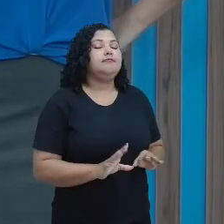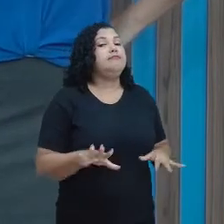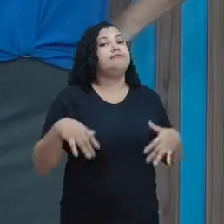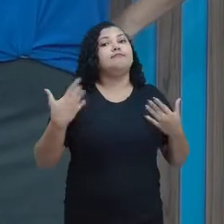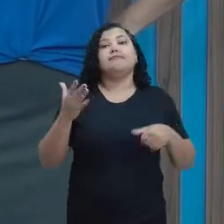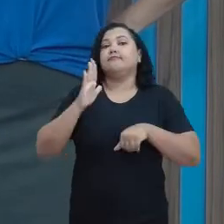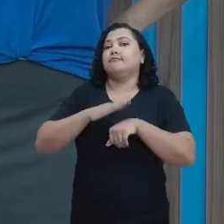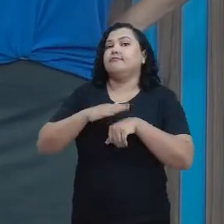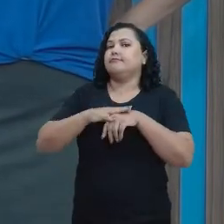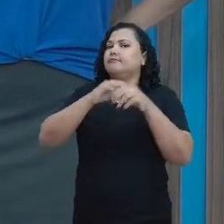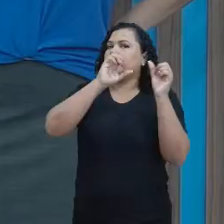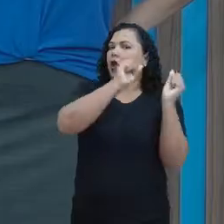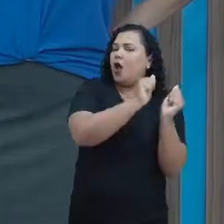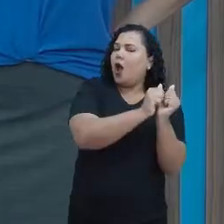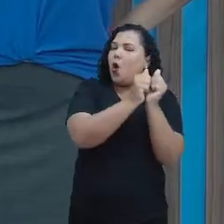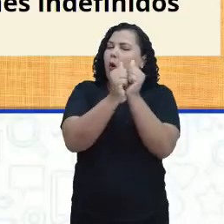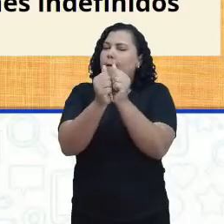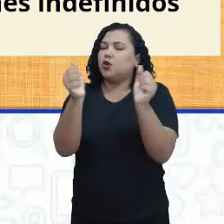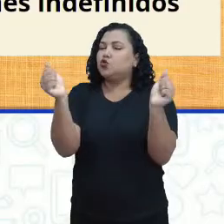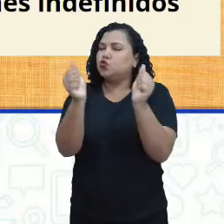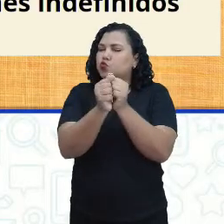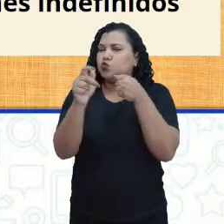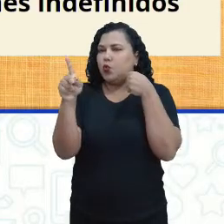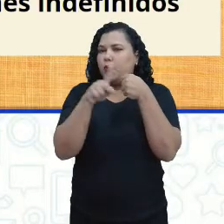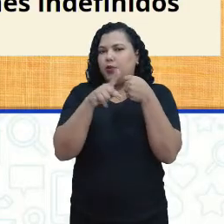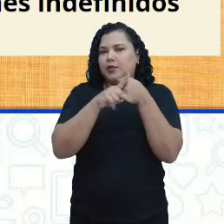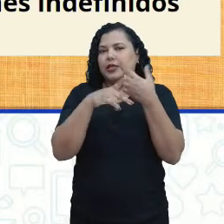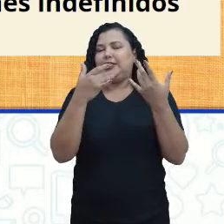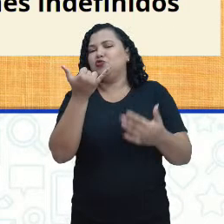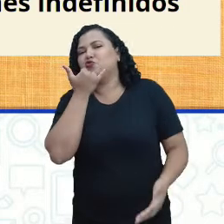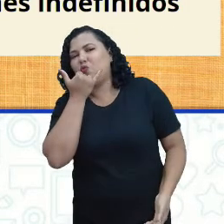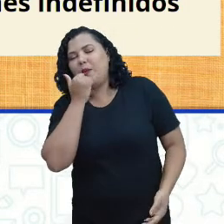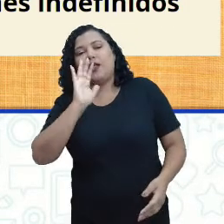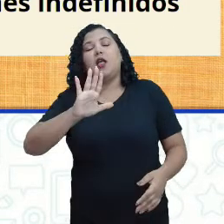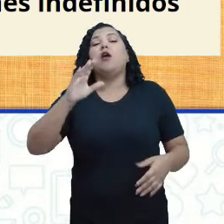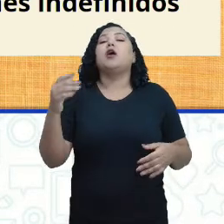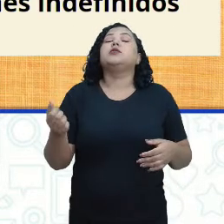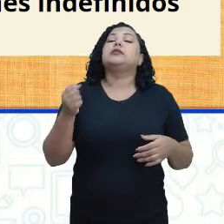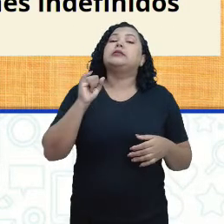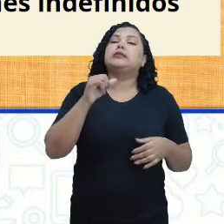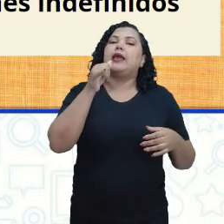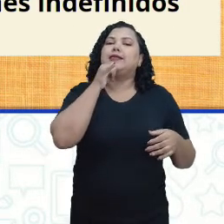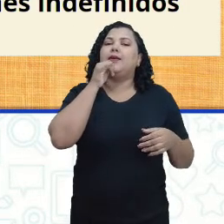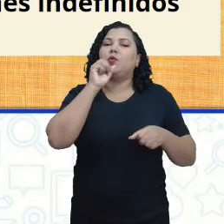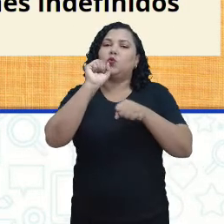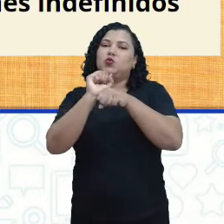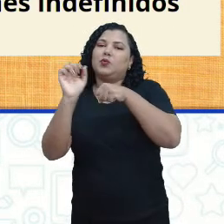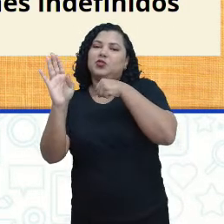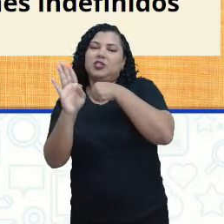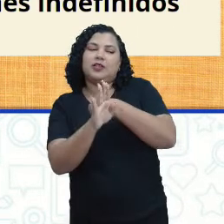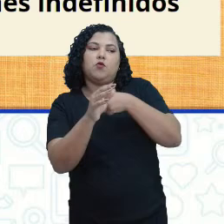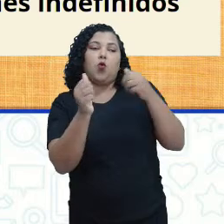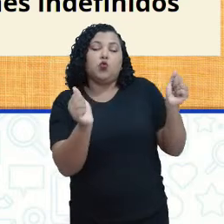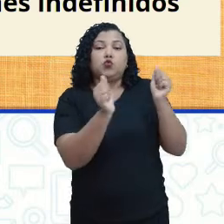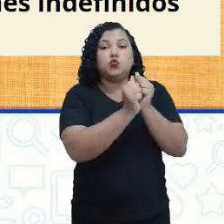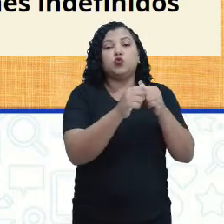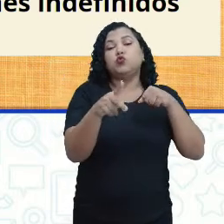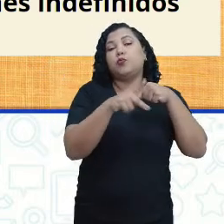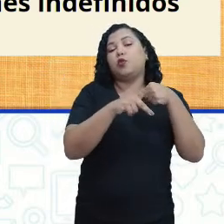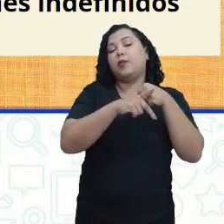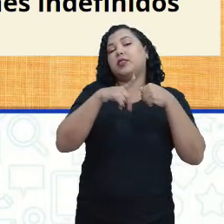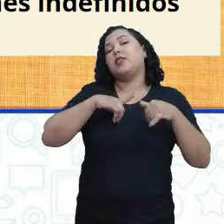Quando acompanham os pronomes... Quando acompanham os substantivos, os pronomes, eles